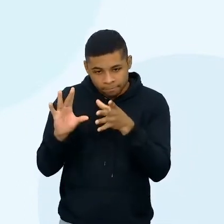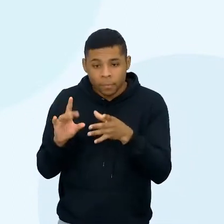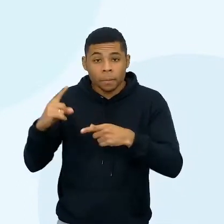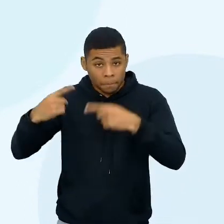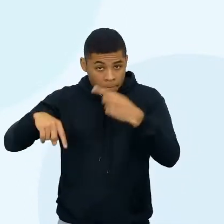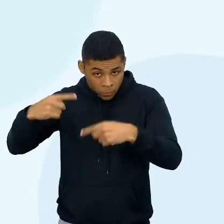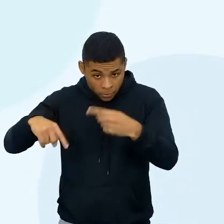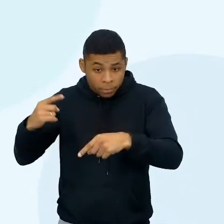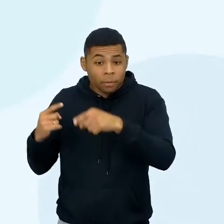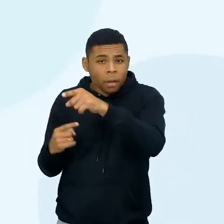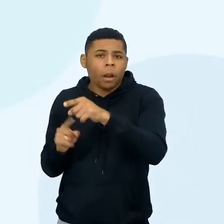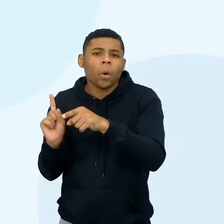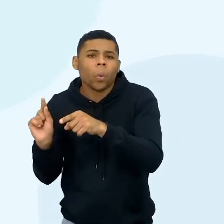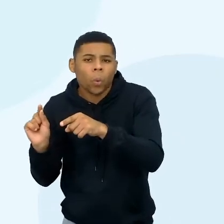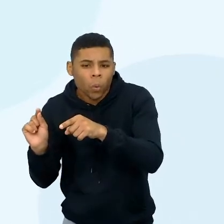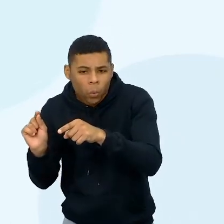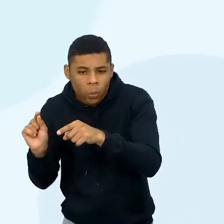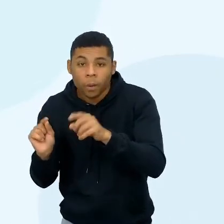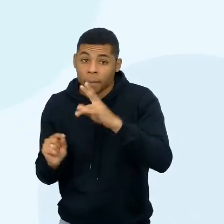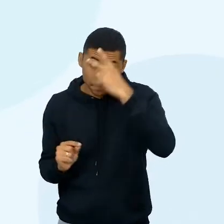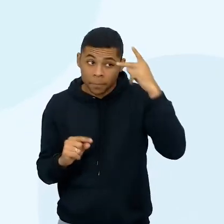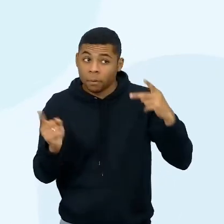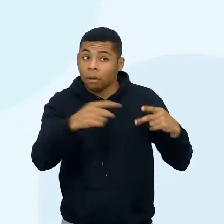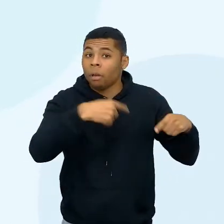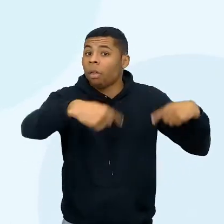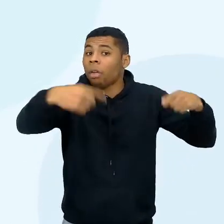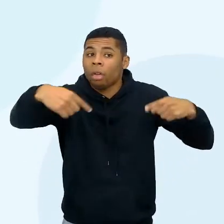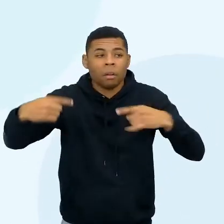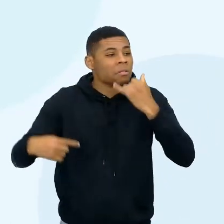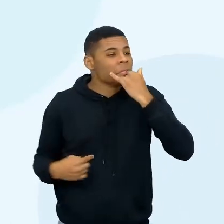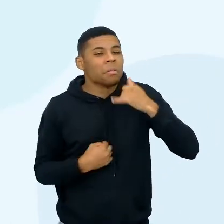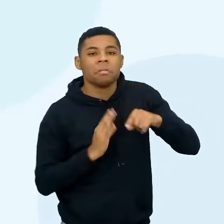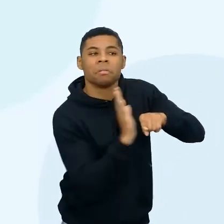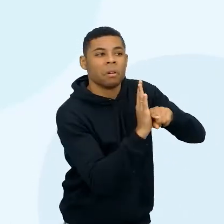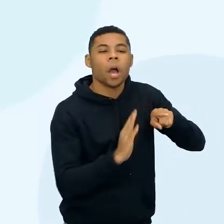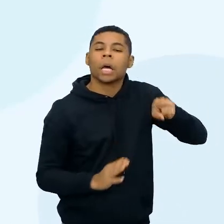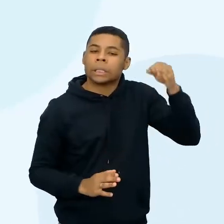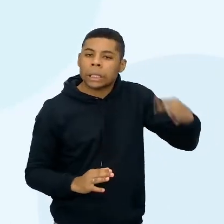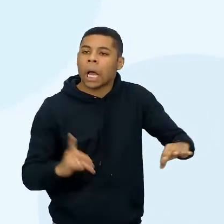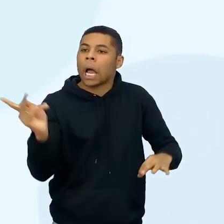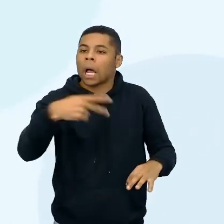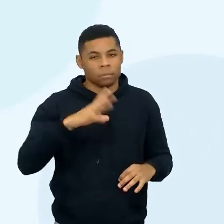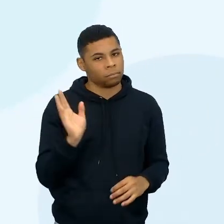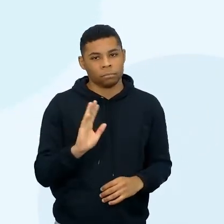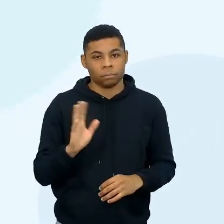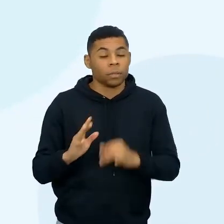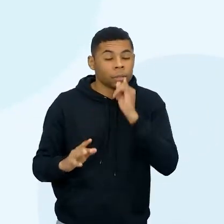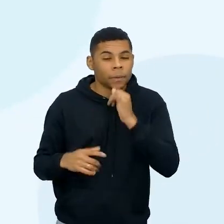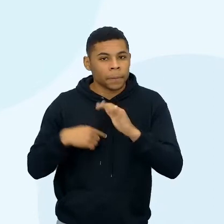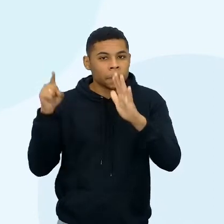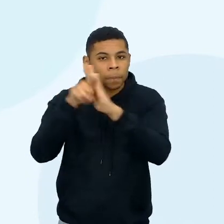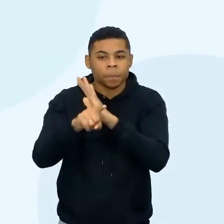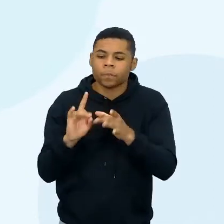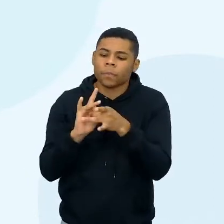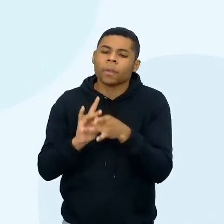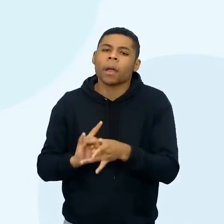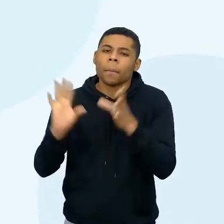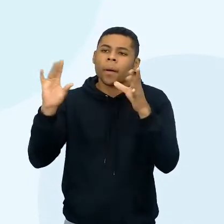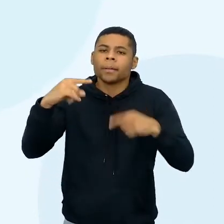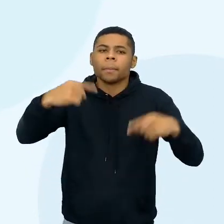debatendo. Gente, se eu perguntar para a grande maioria das pessoas qual é a noção de